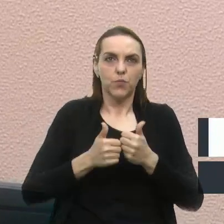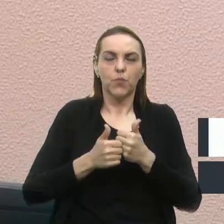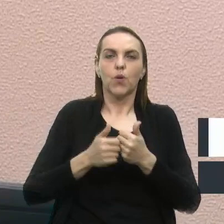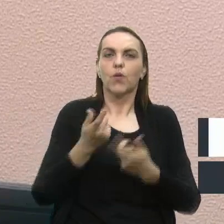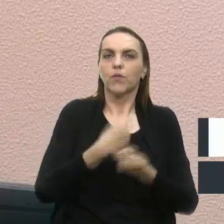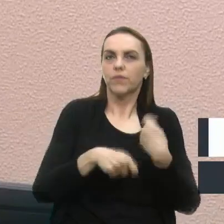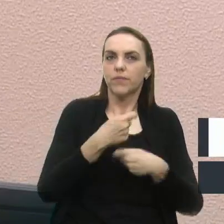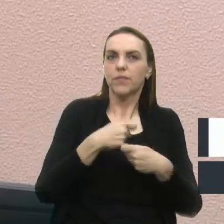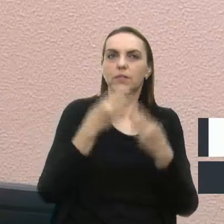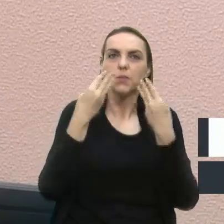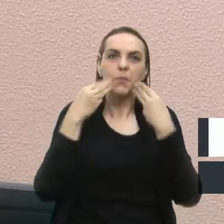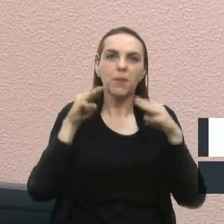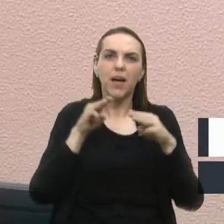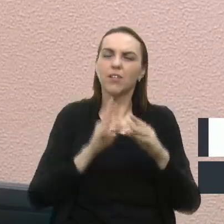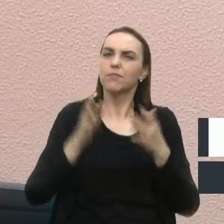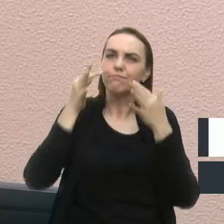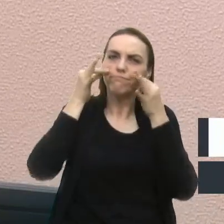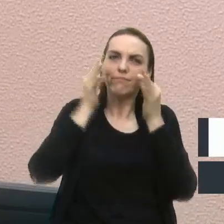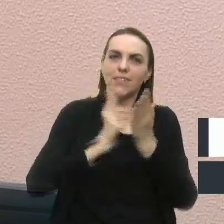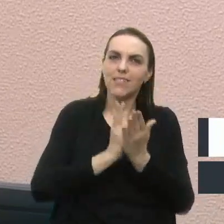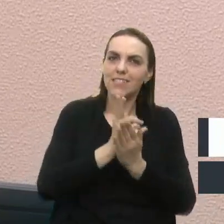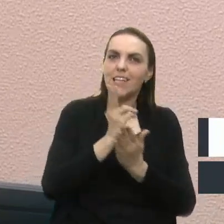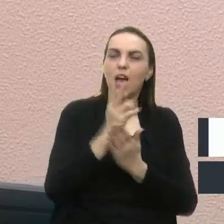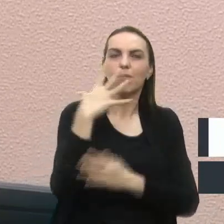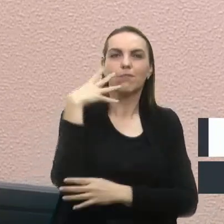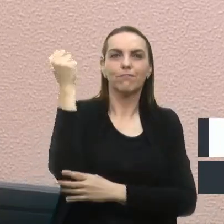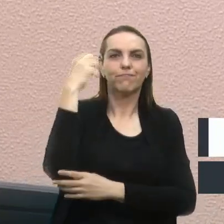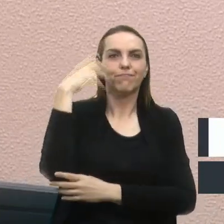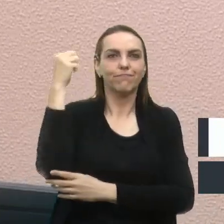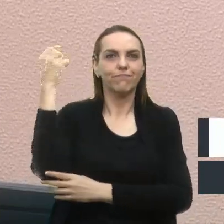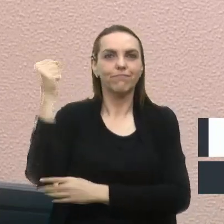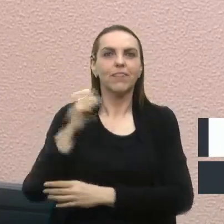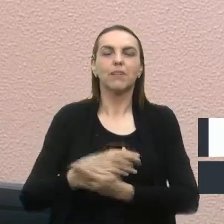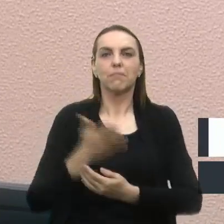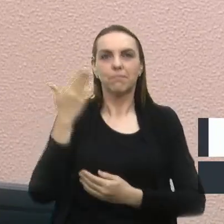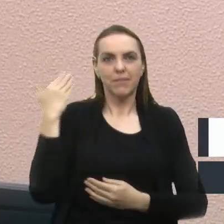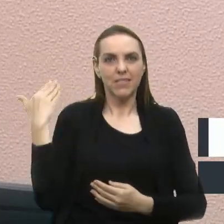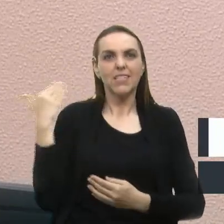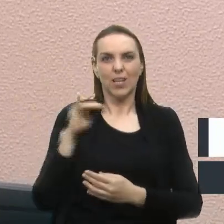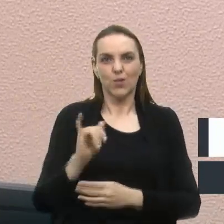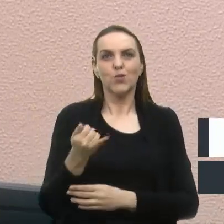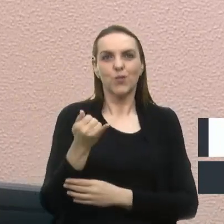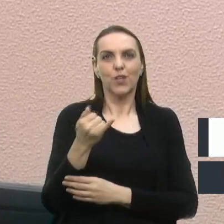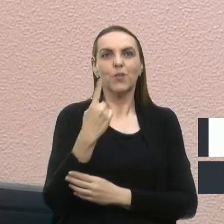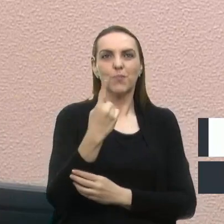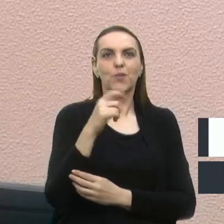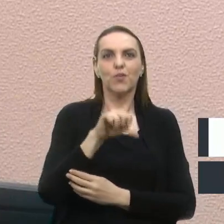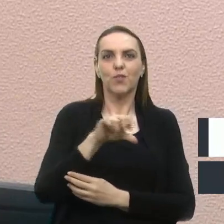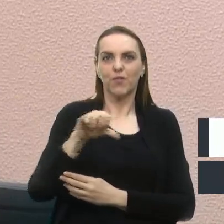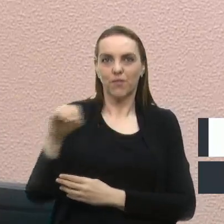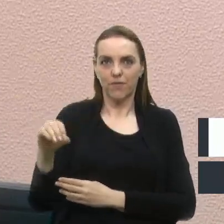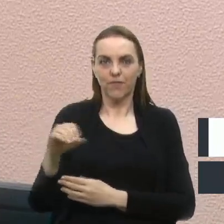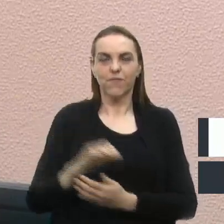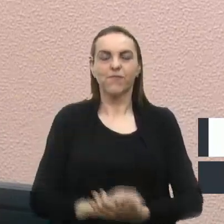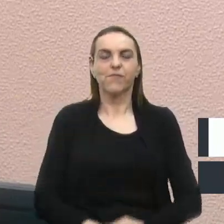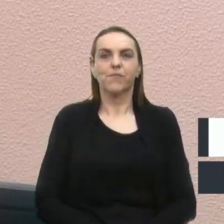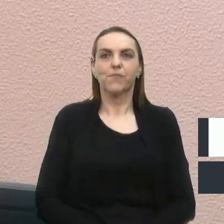presente ativamente em todas as grandes conquistas do clube dos anos de 1990.